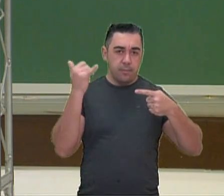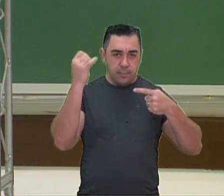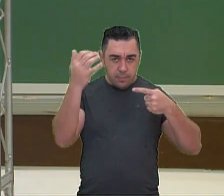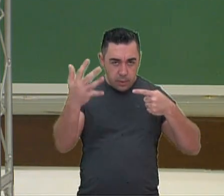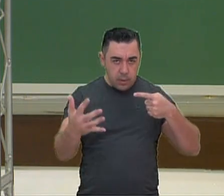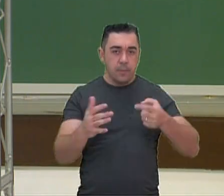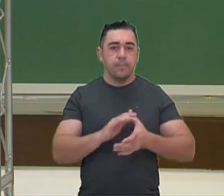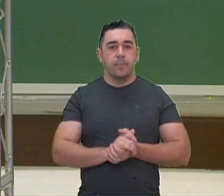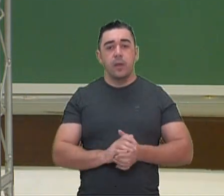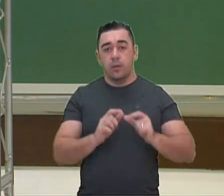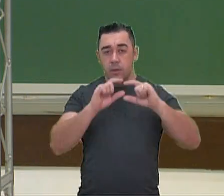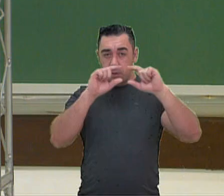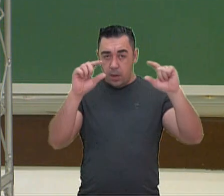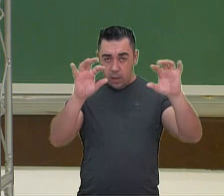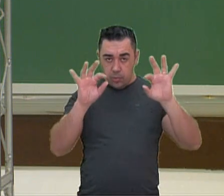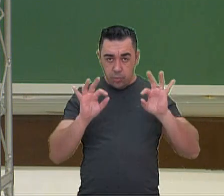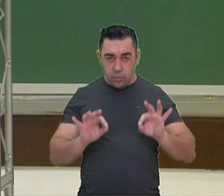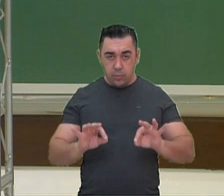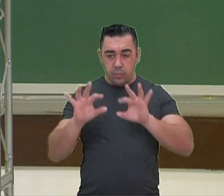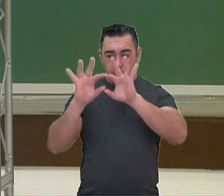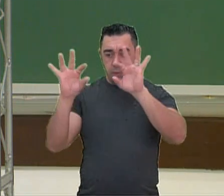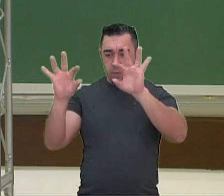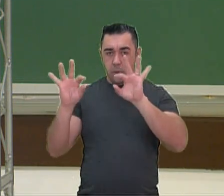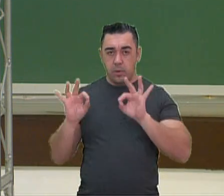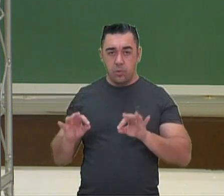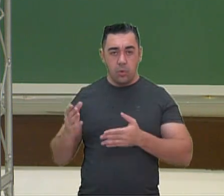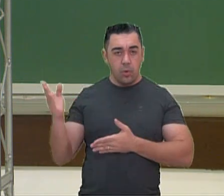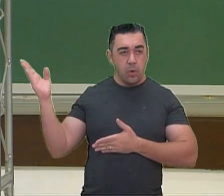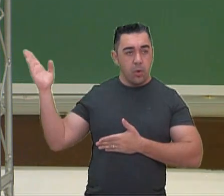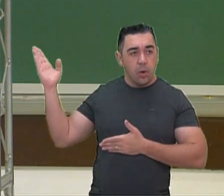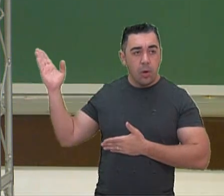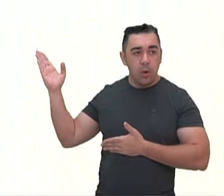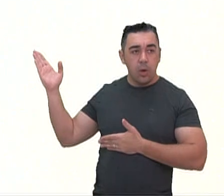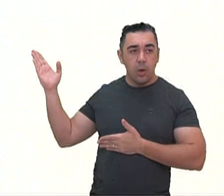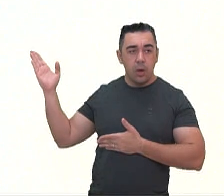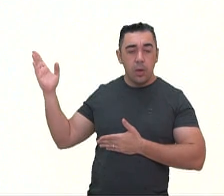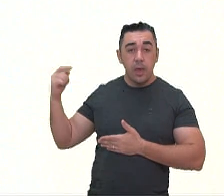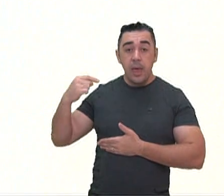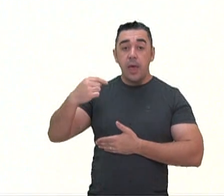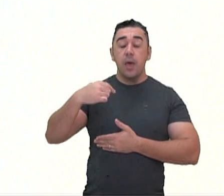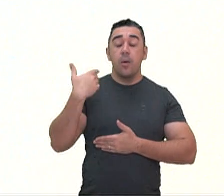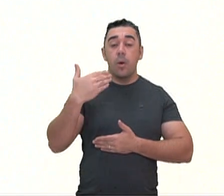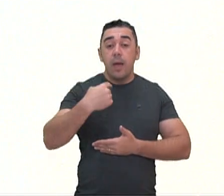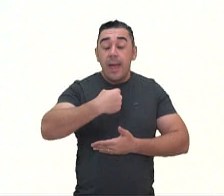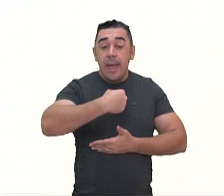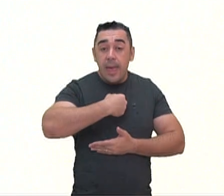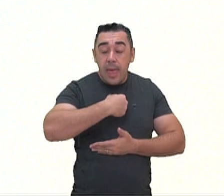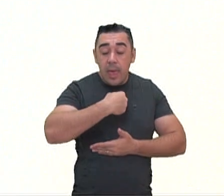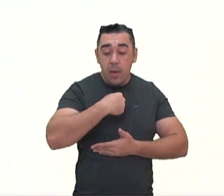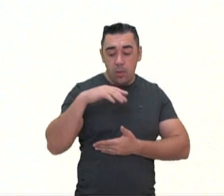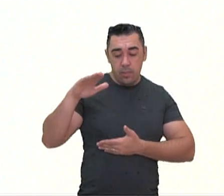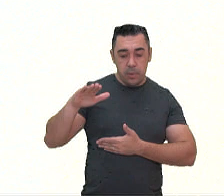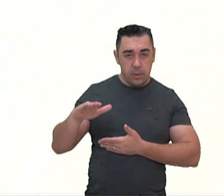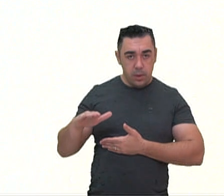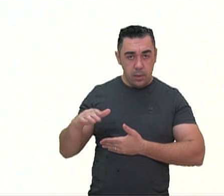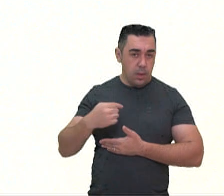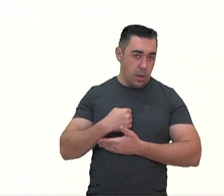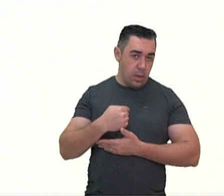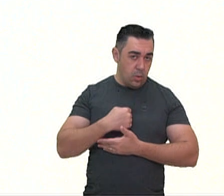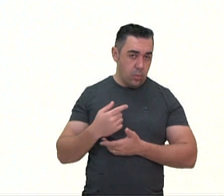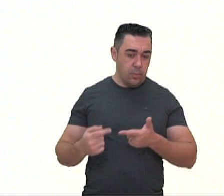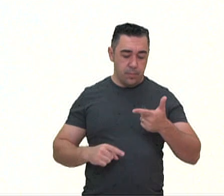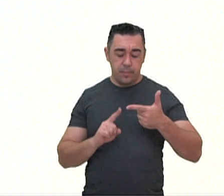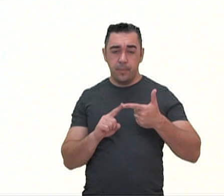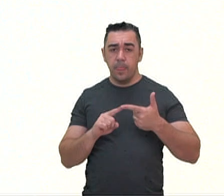Então, os trechos onde aparece a primeira pessoa são esses aqui, professora. Quando eu era pequeno, o eu,